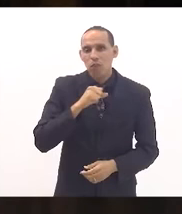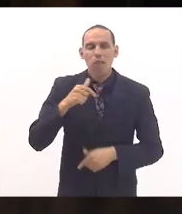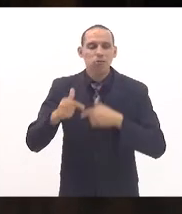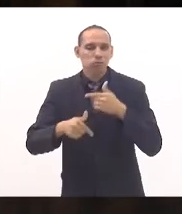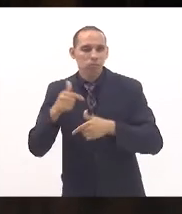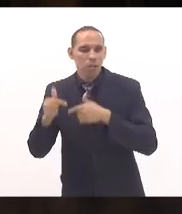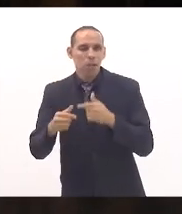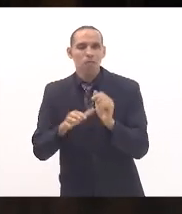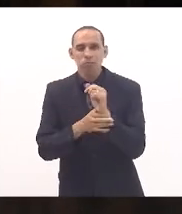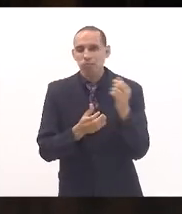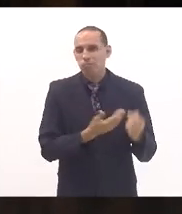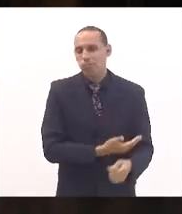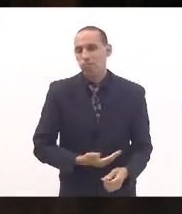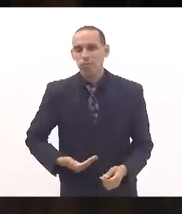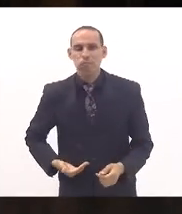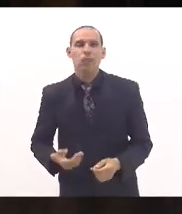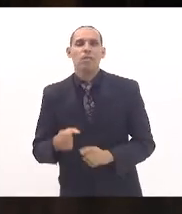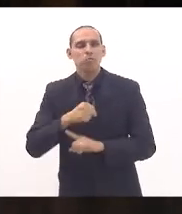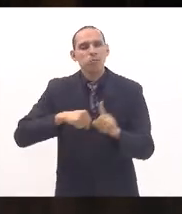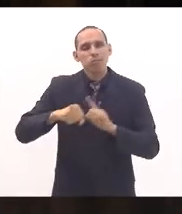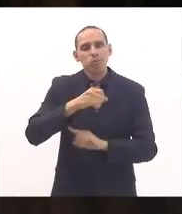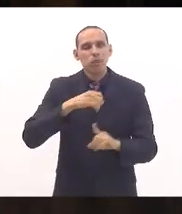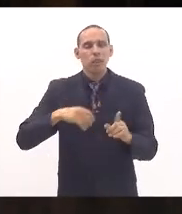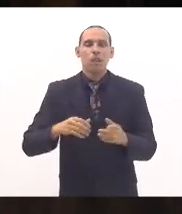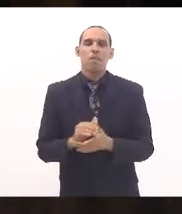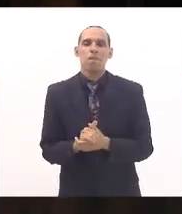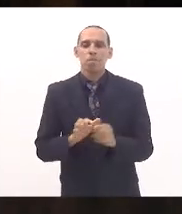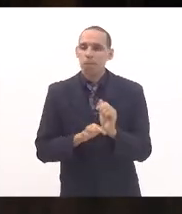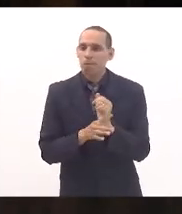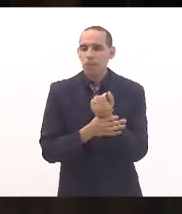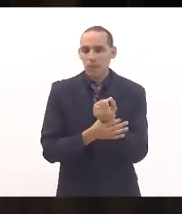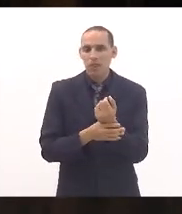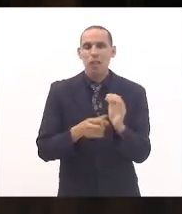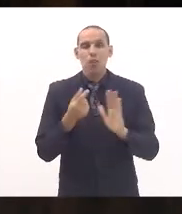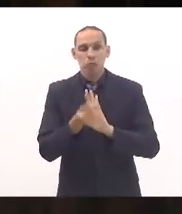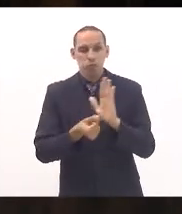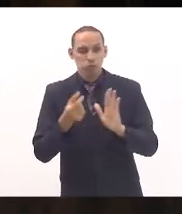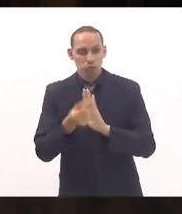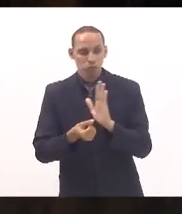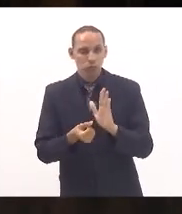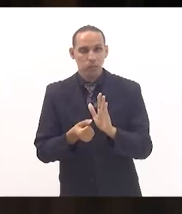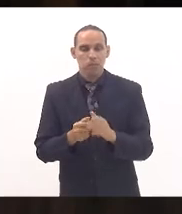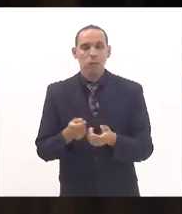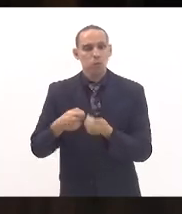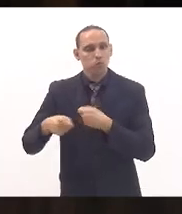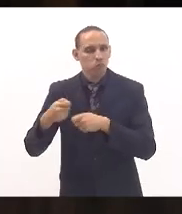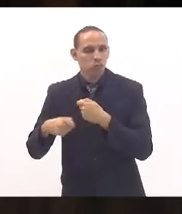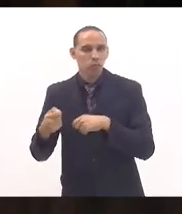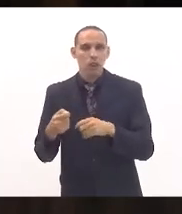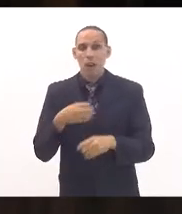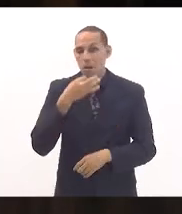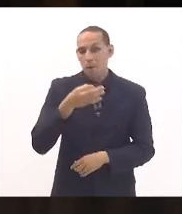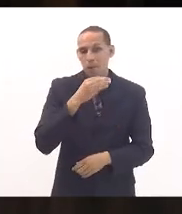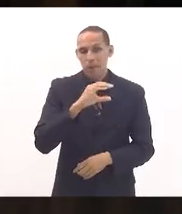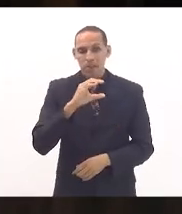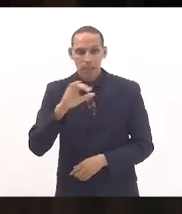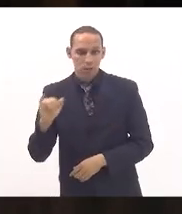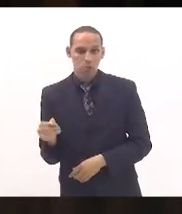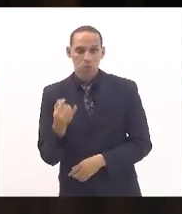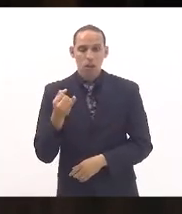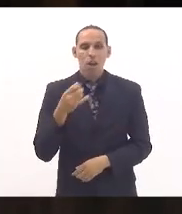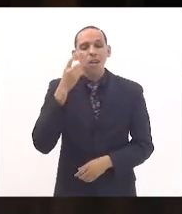Social, Seguridade Social, Assuntos Municipais, de Desenvolvimento Regional, Economia e Orçamento. Para emitir parecer pela Comissão de Constituição e Justiça,